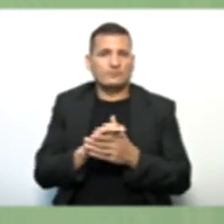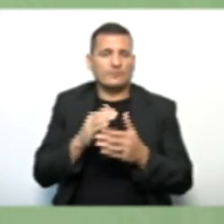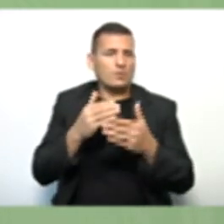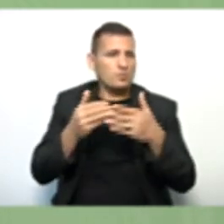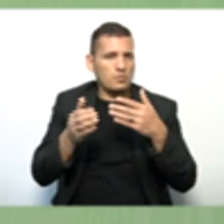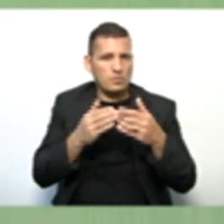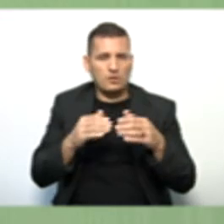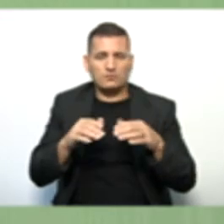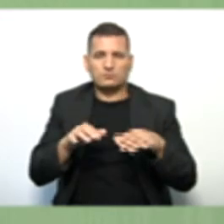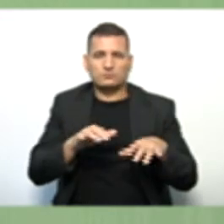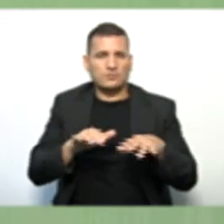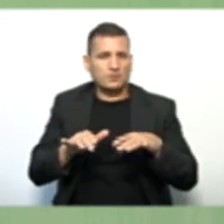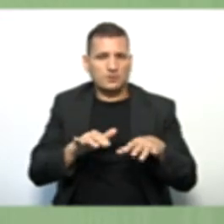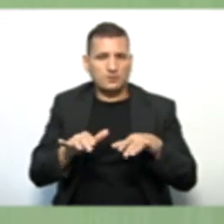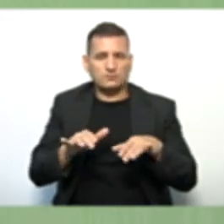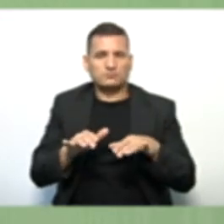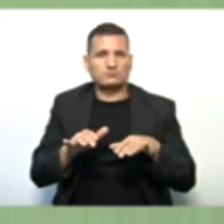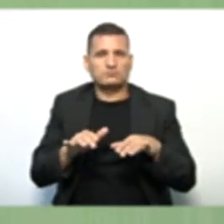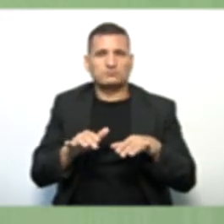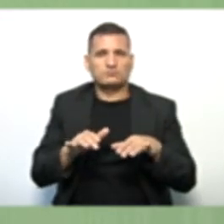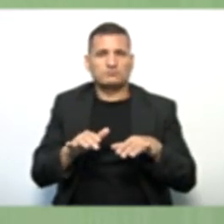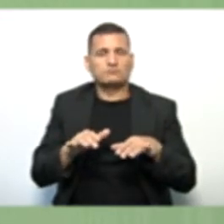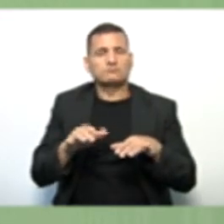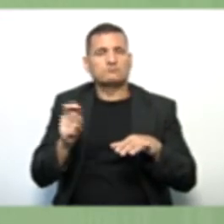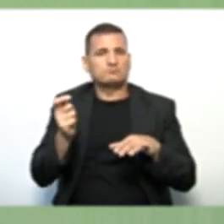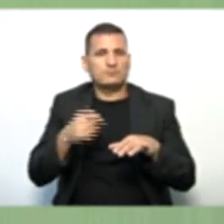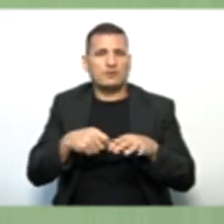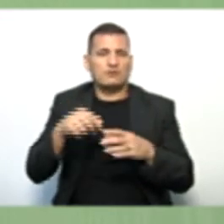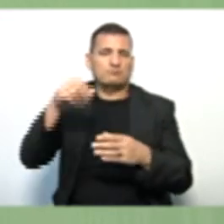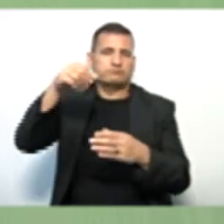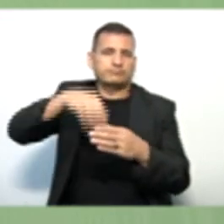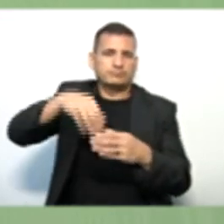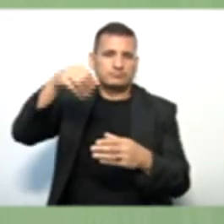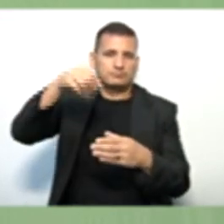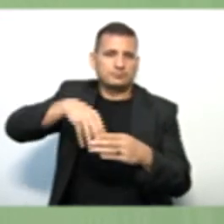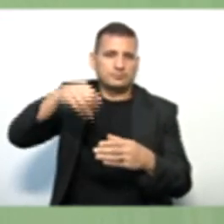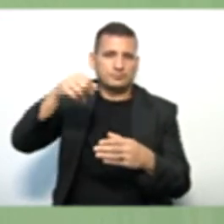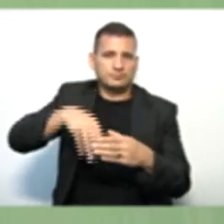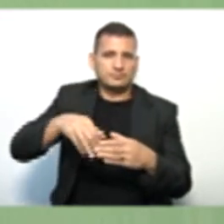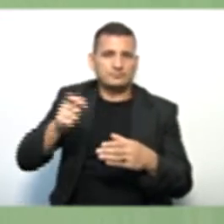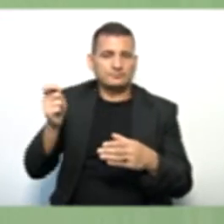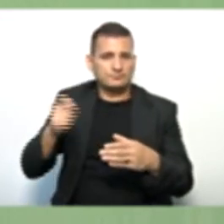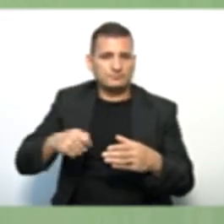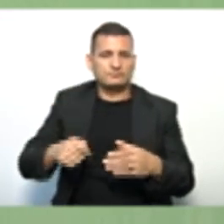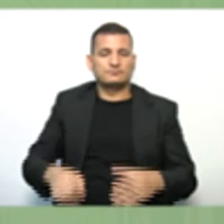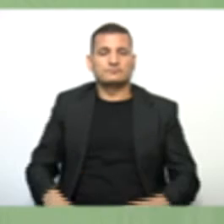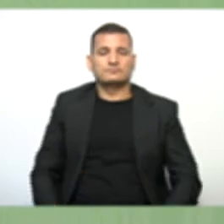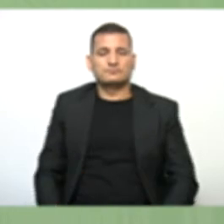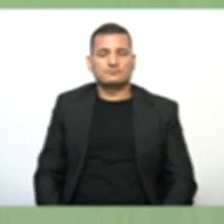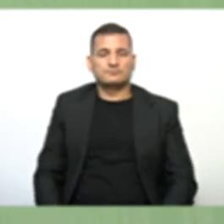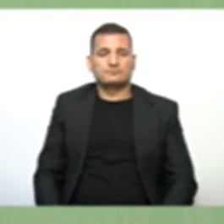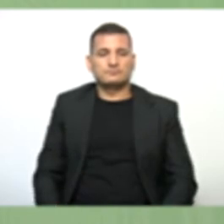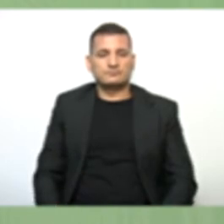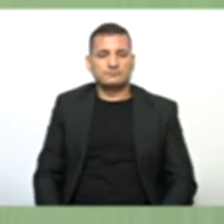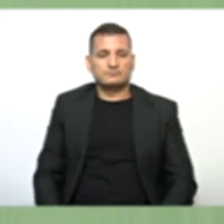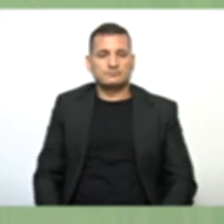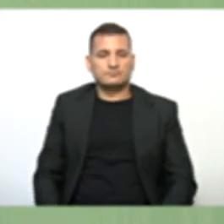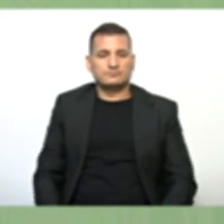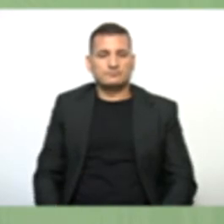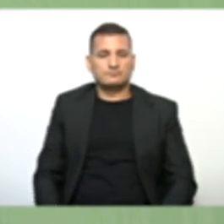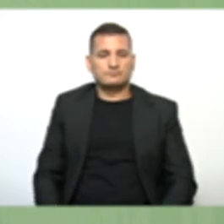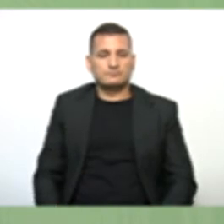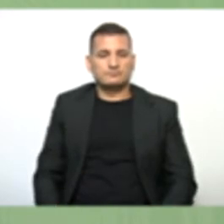do teclado, né? É, qualquer coisa do teclado, ela... Coisa do teclado ela considera um com valor. certeza.